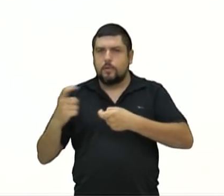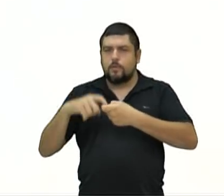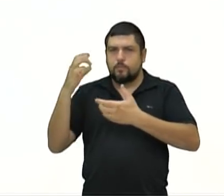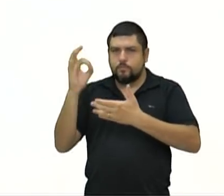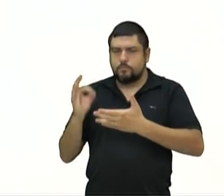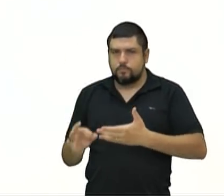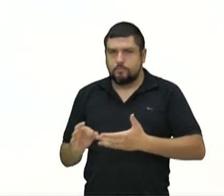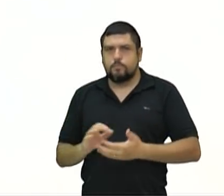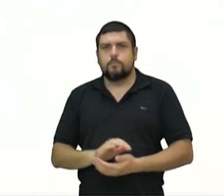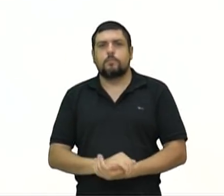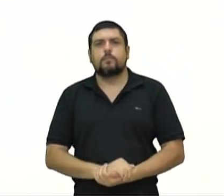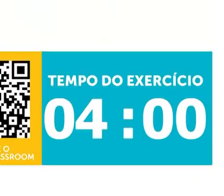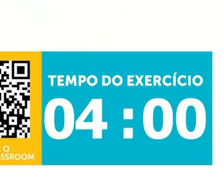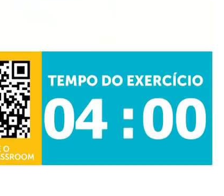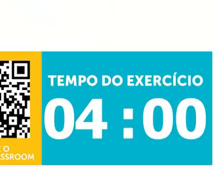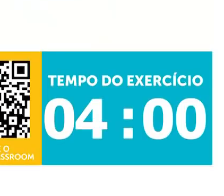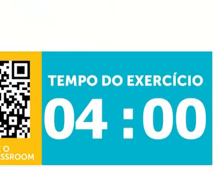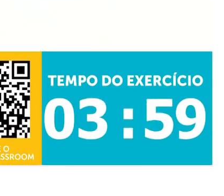com a resolução.